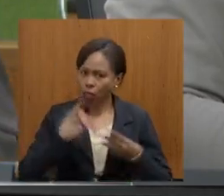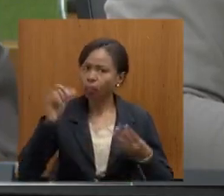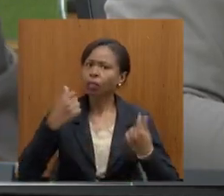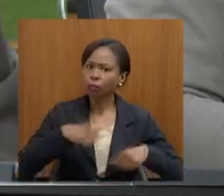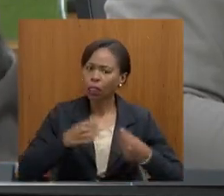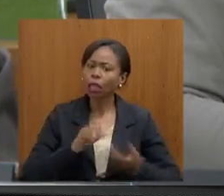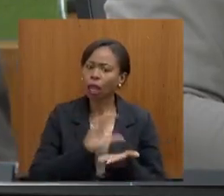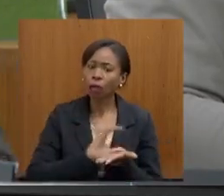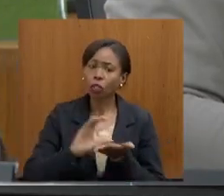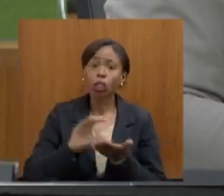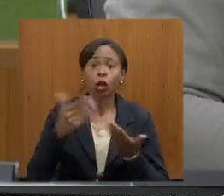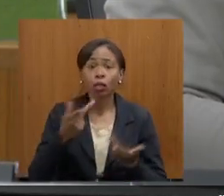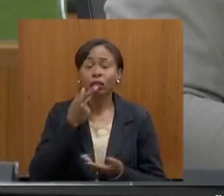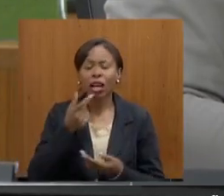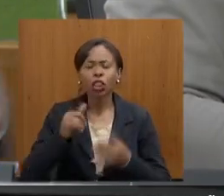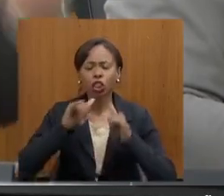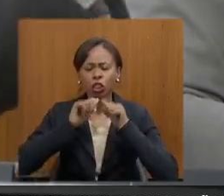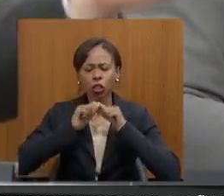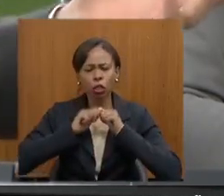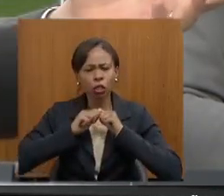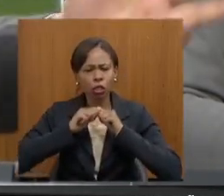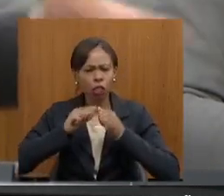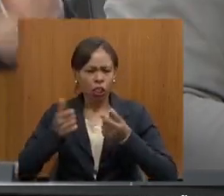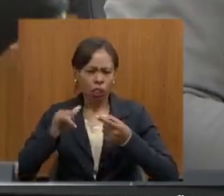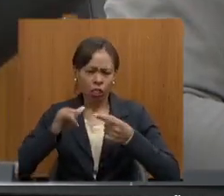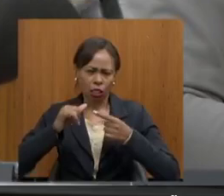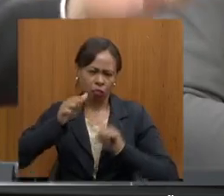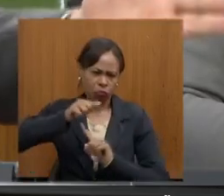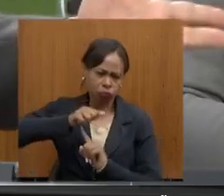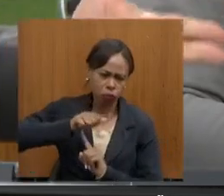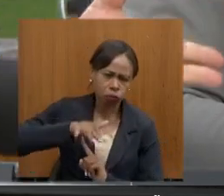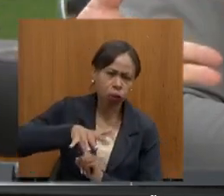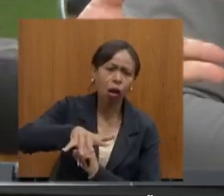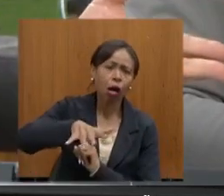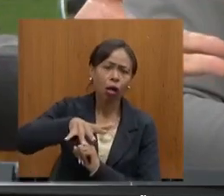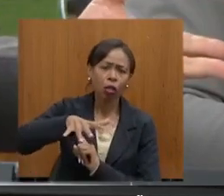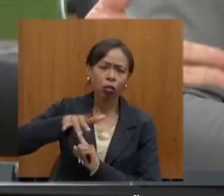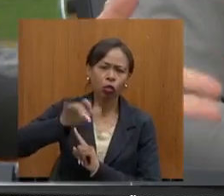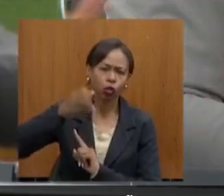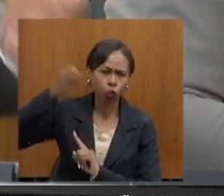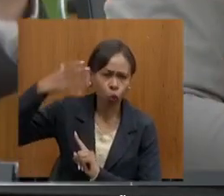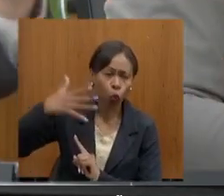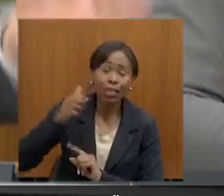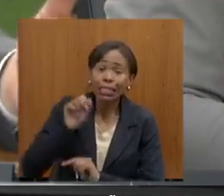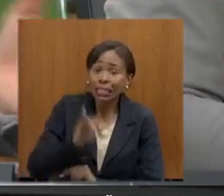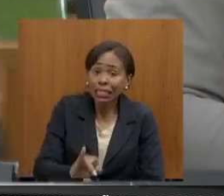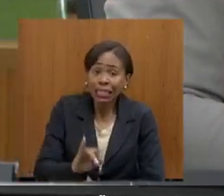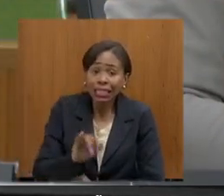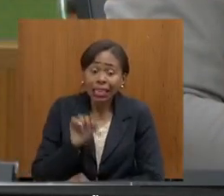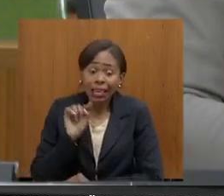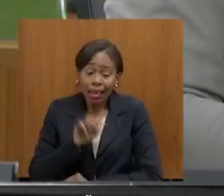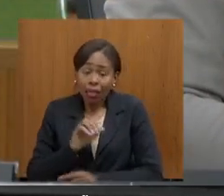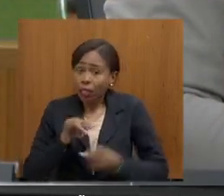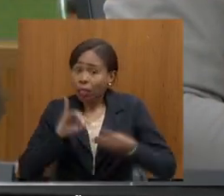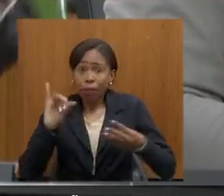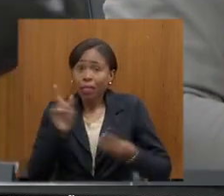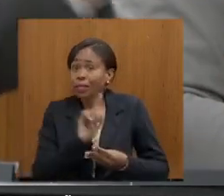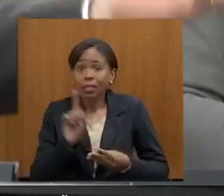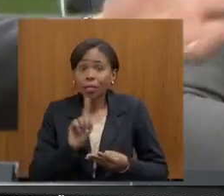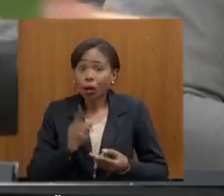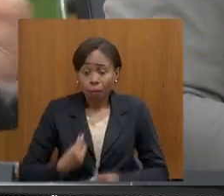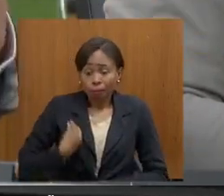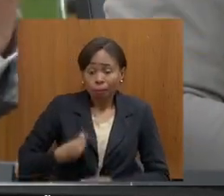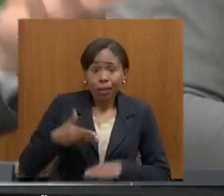fala de deposição porque o resultado de um Pereira se de alguma forma a Cemig não participar de um leilão de transmissão alguém vai participar